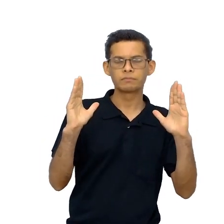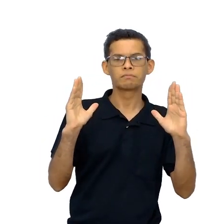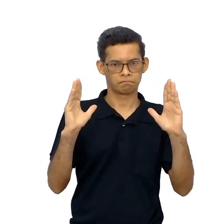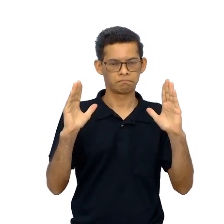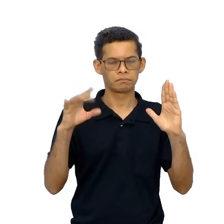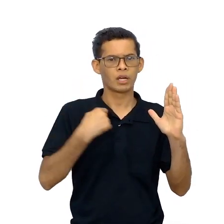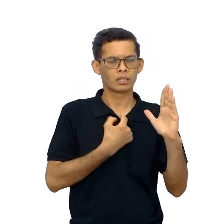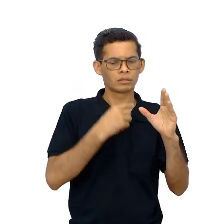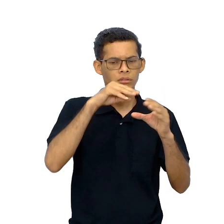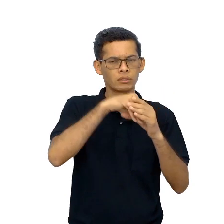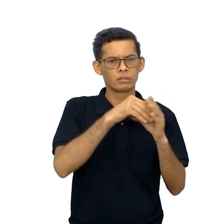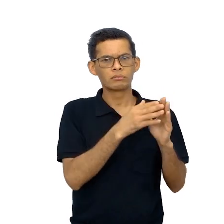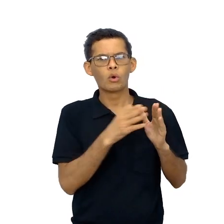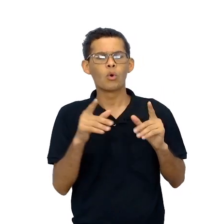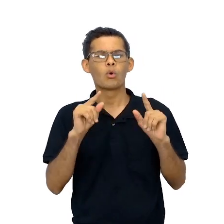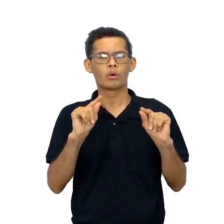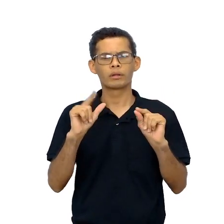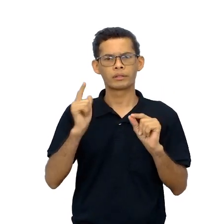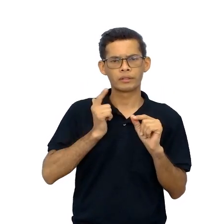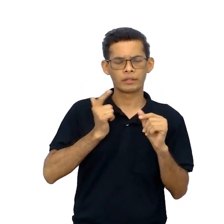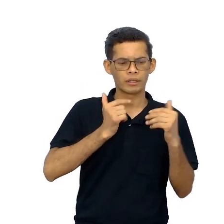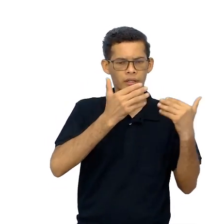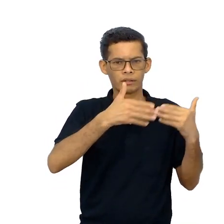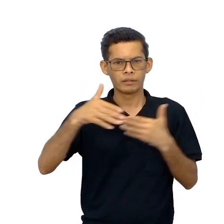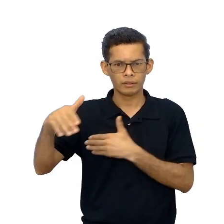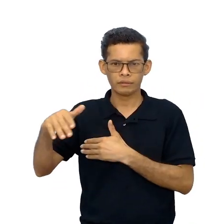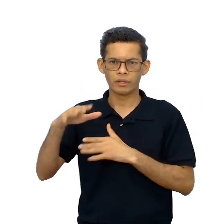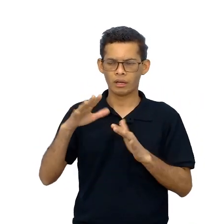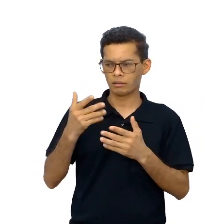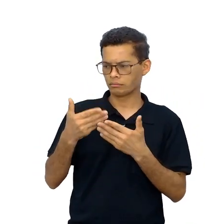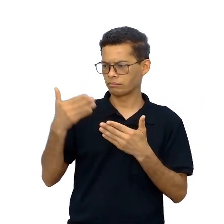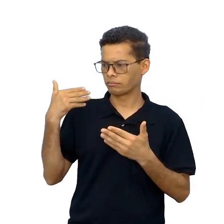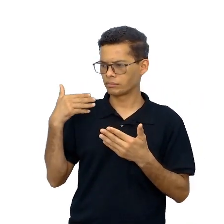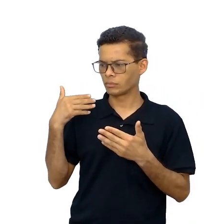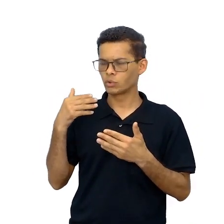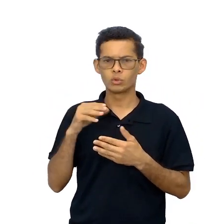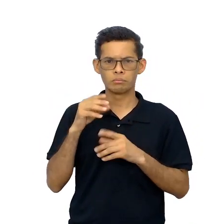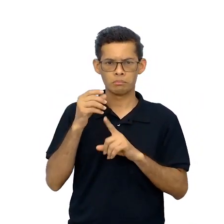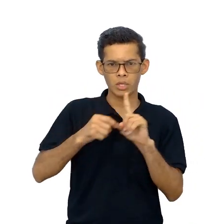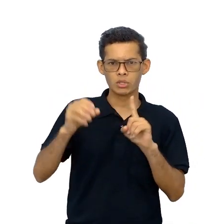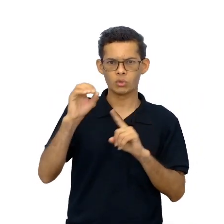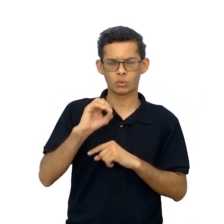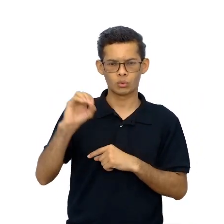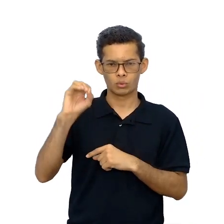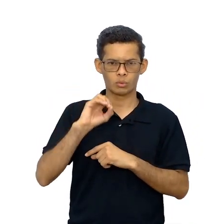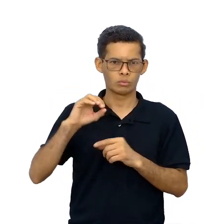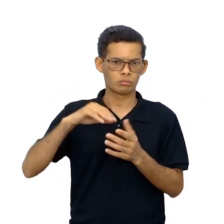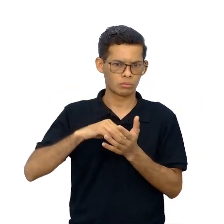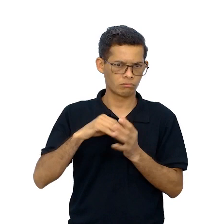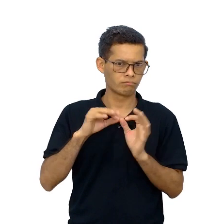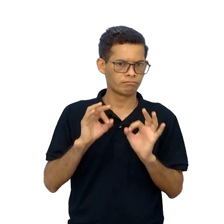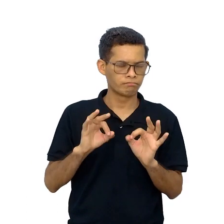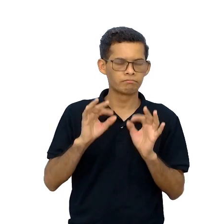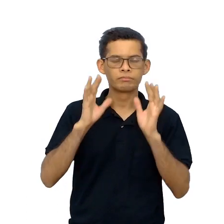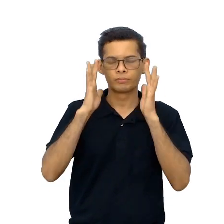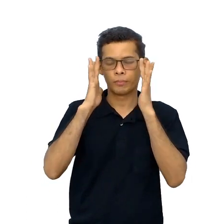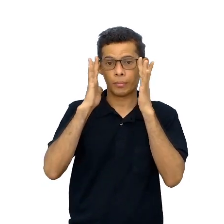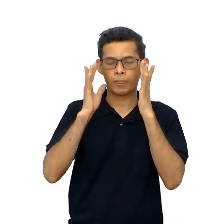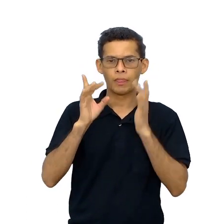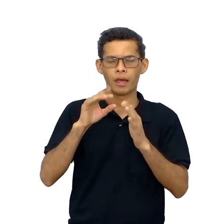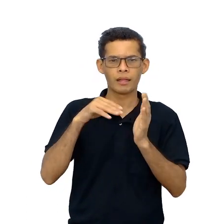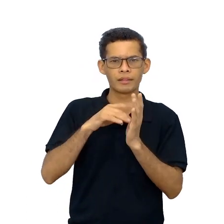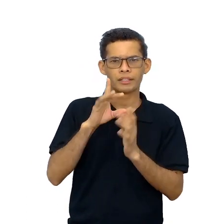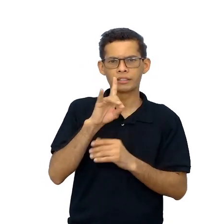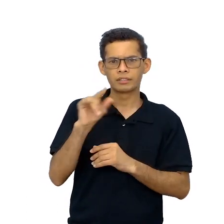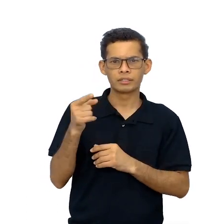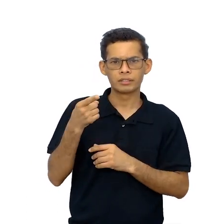aí duas avaliações agora, em outubro até dia 1º,